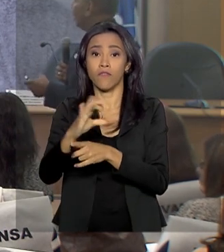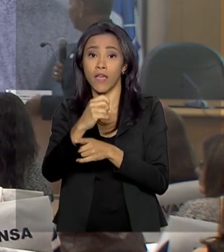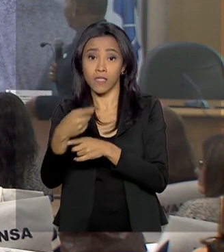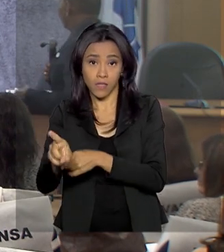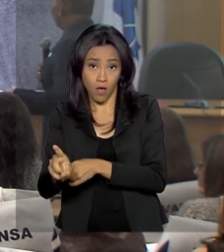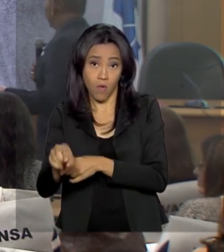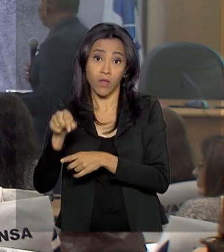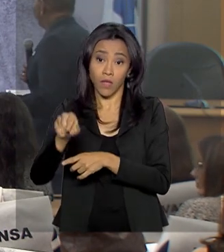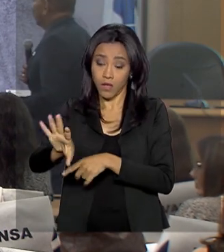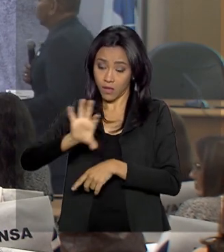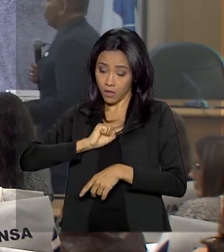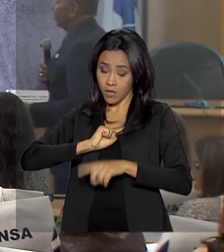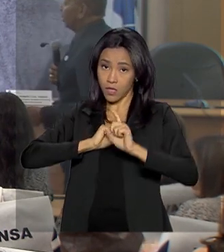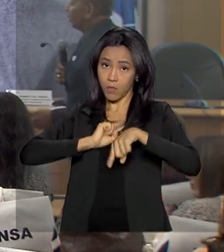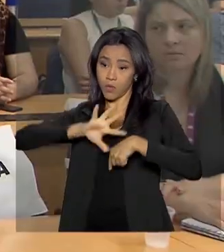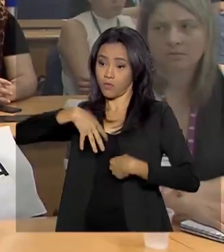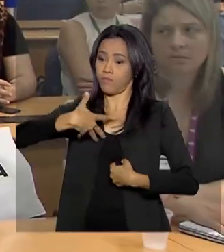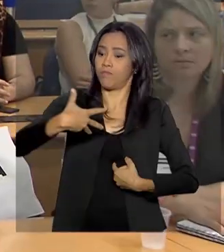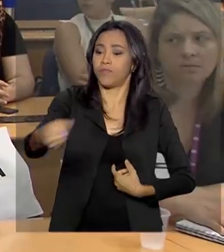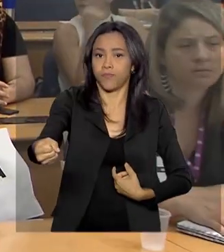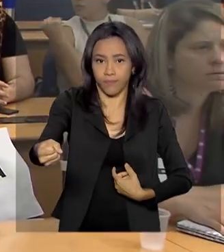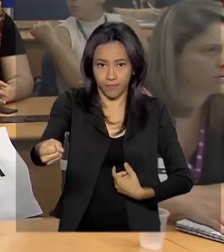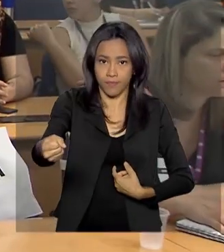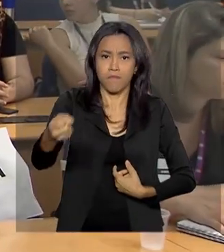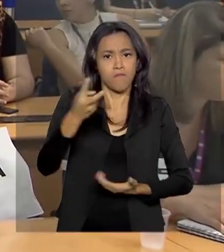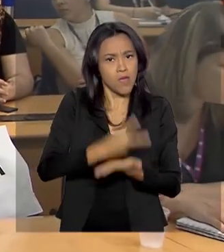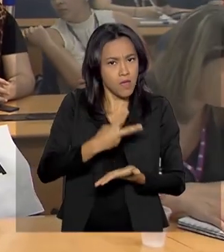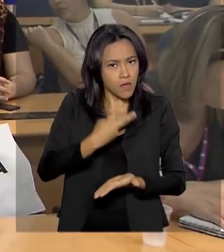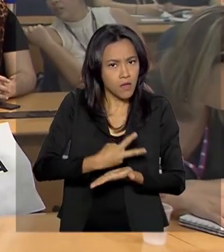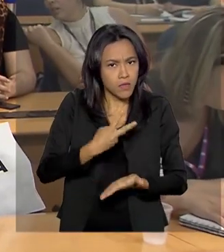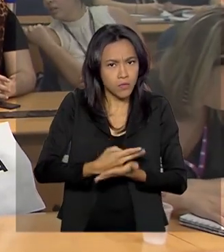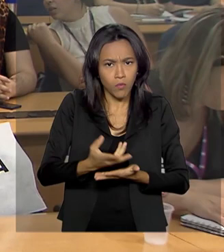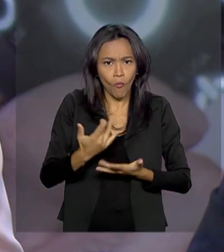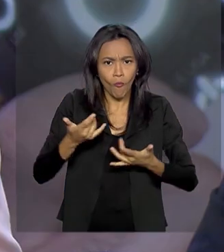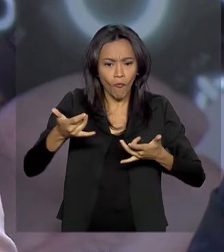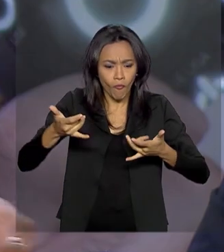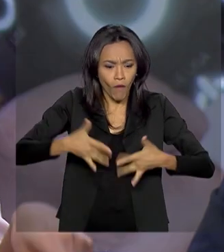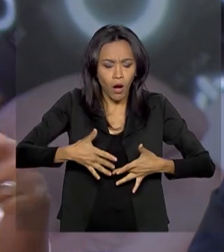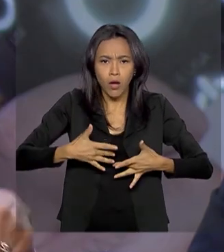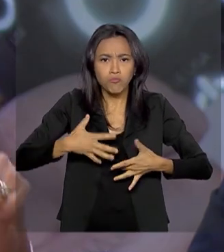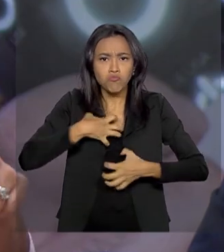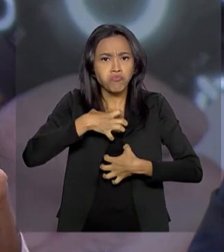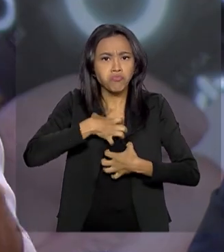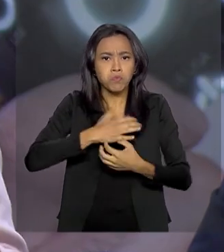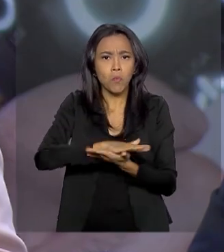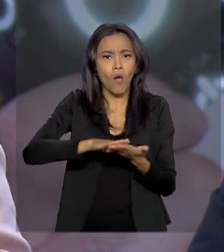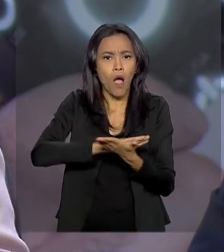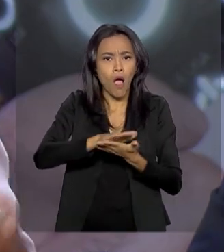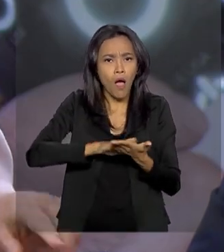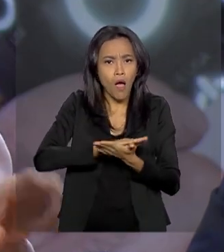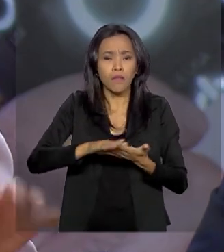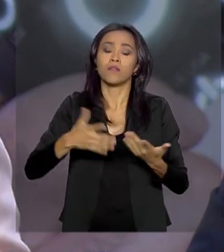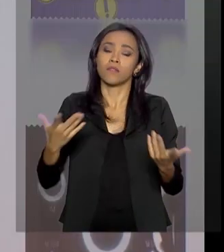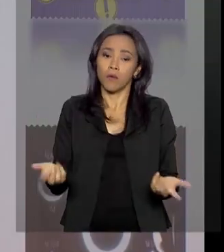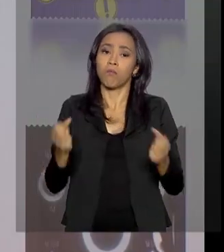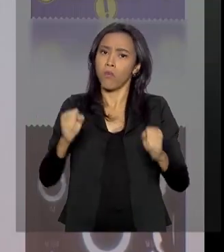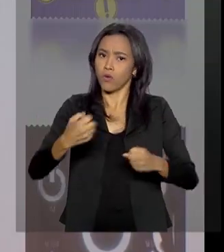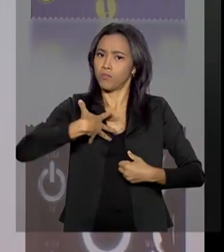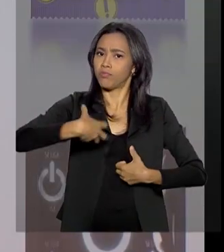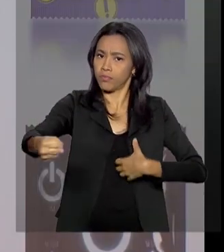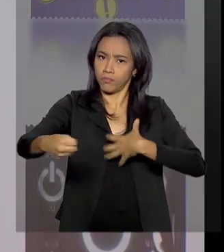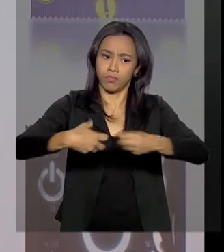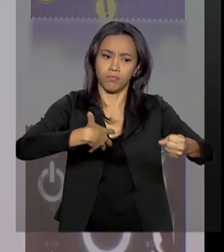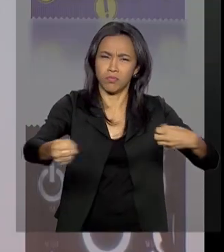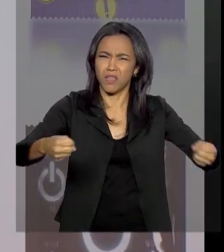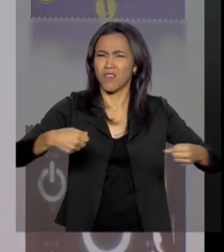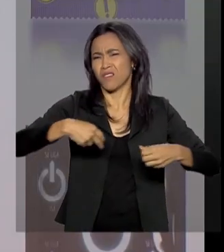ter e transmitir uma infecção, mesmo sem sinais e sintomas. As ISTs são causadas por mais de 30